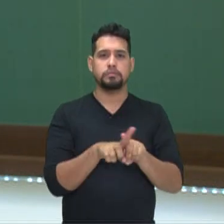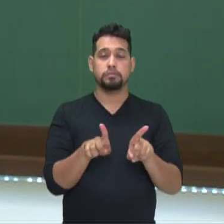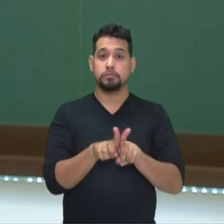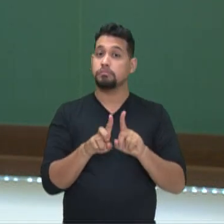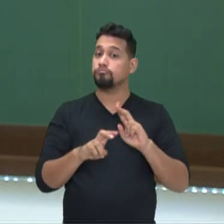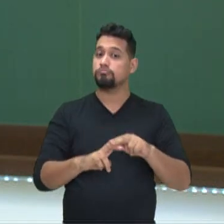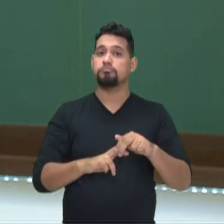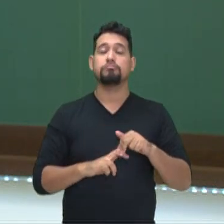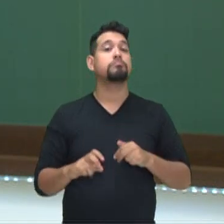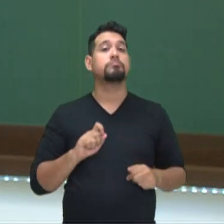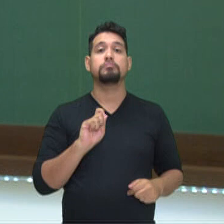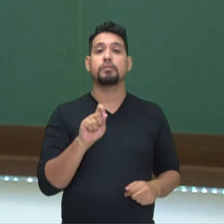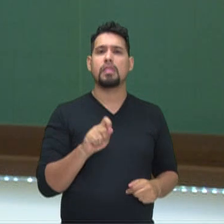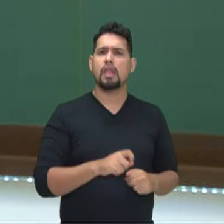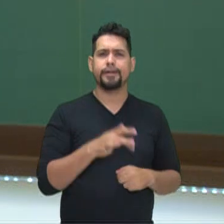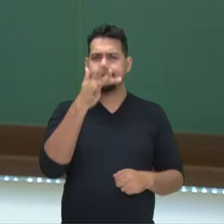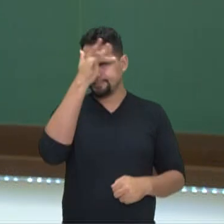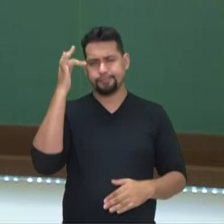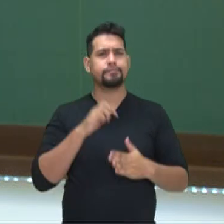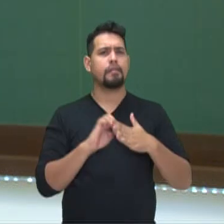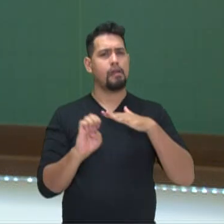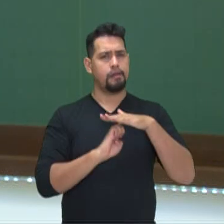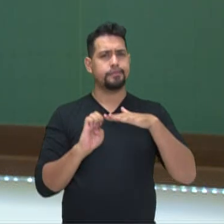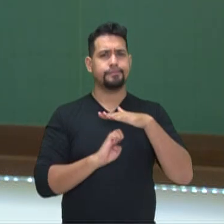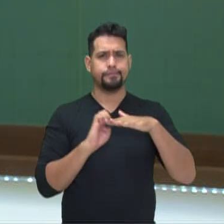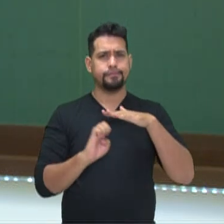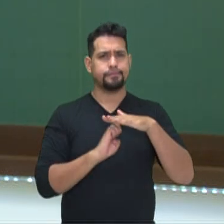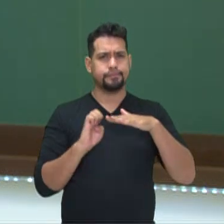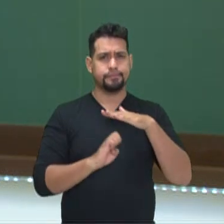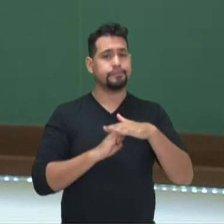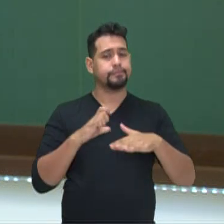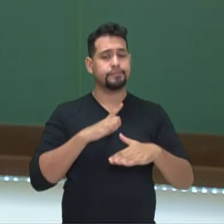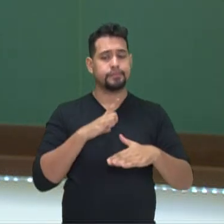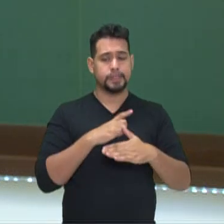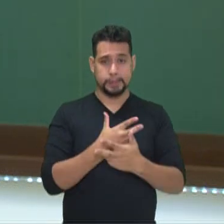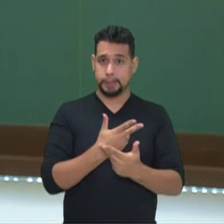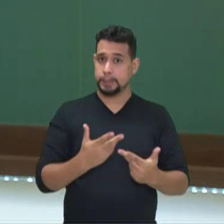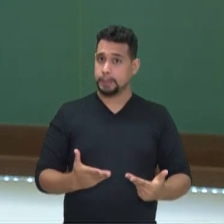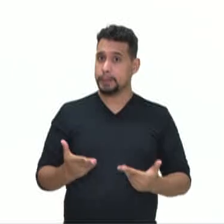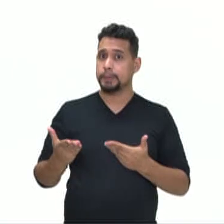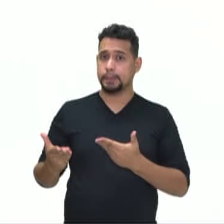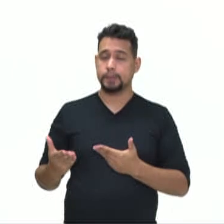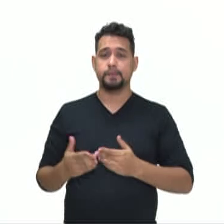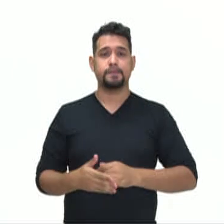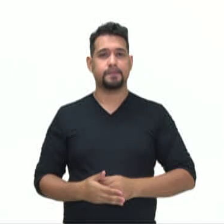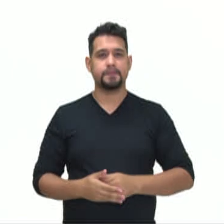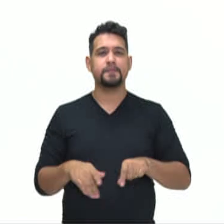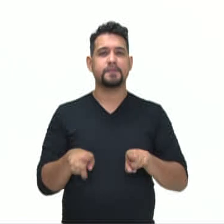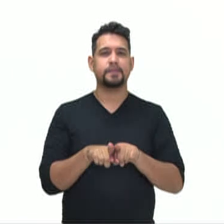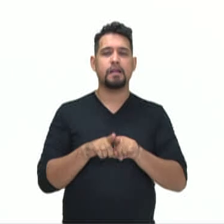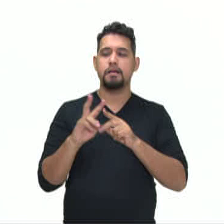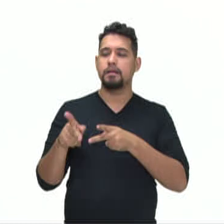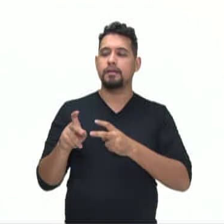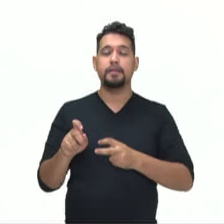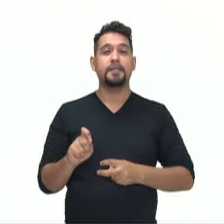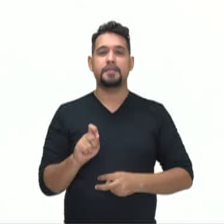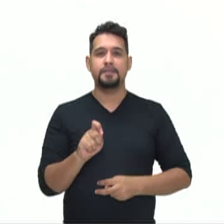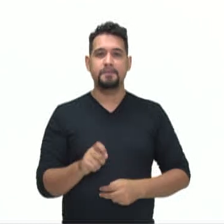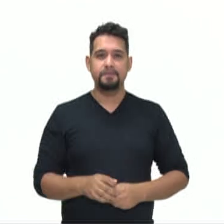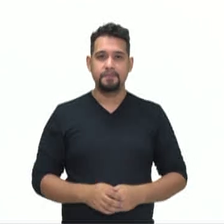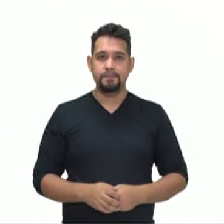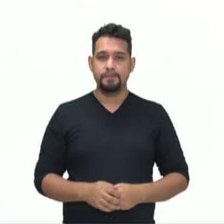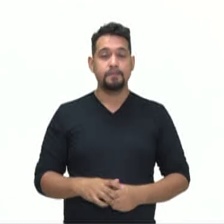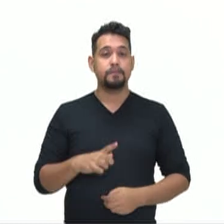por parte dos empresários aí, né, que comandam essa empresa, certo? Então, também percebam aqui, né,